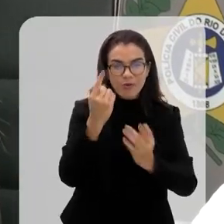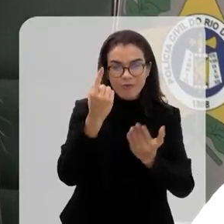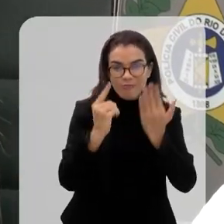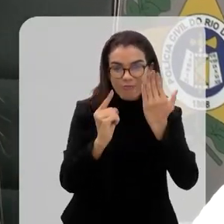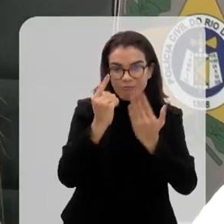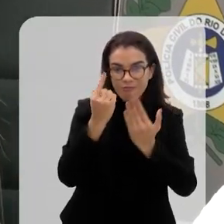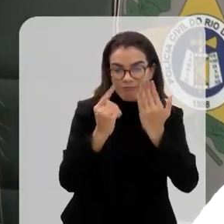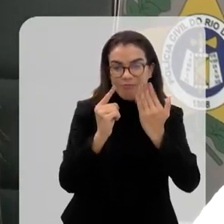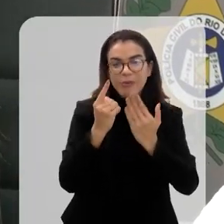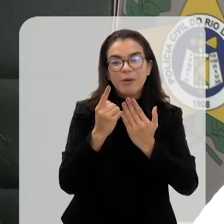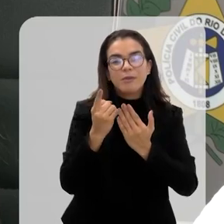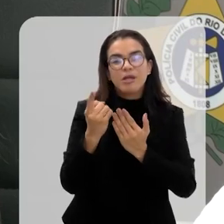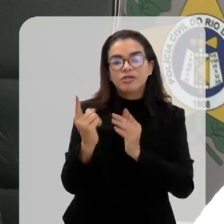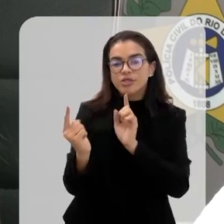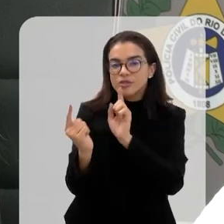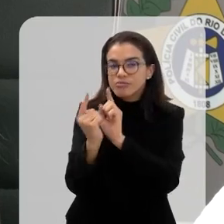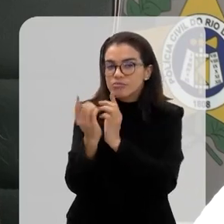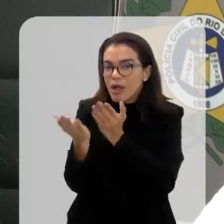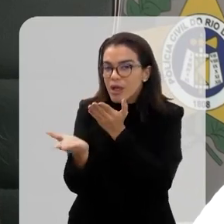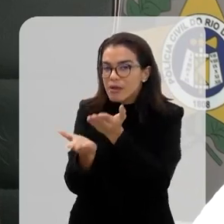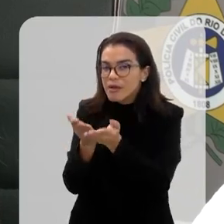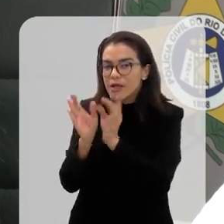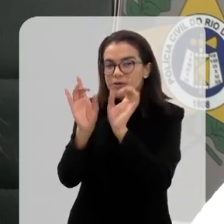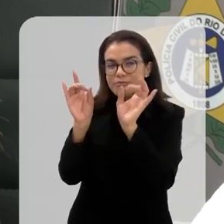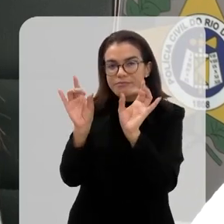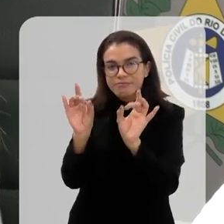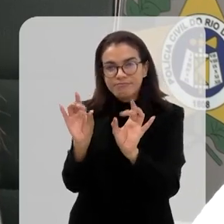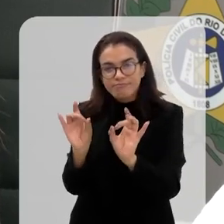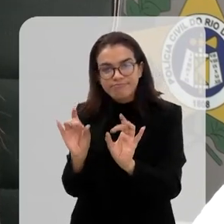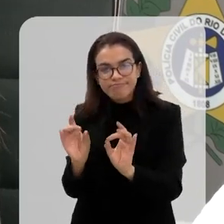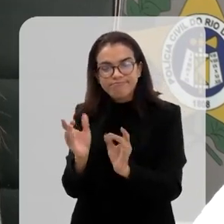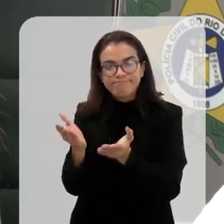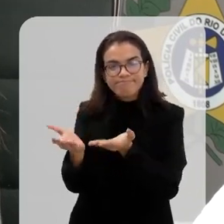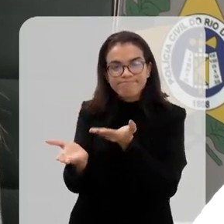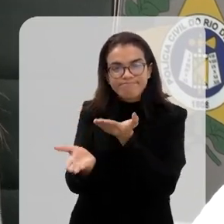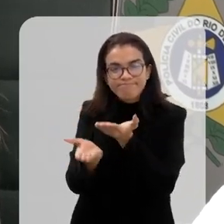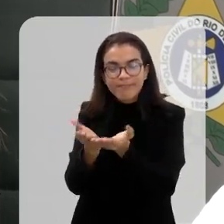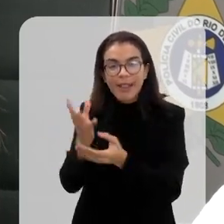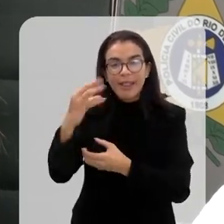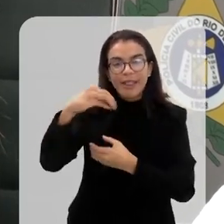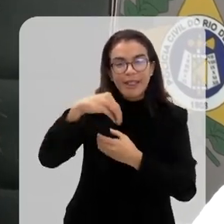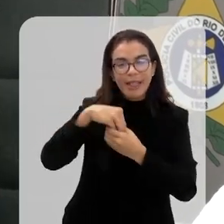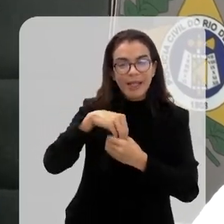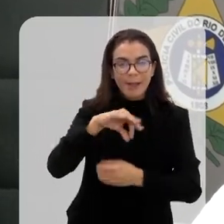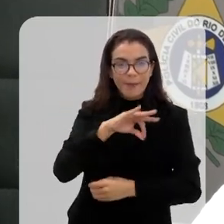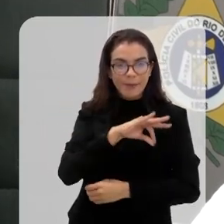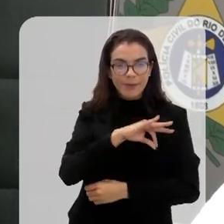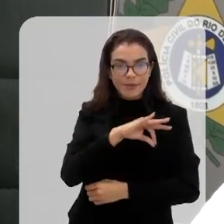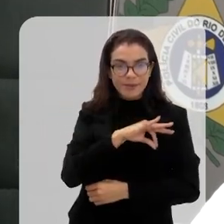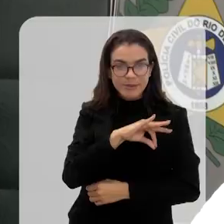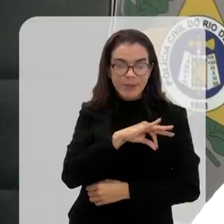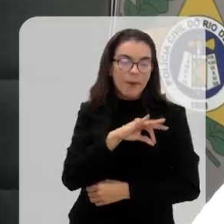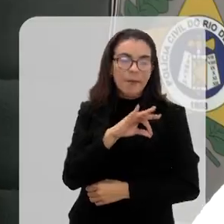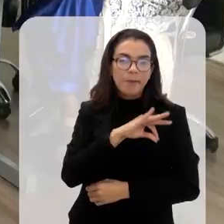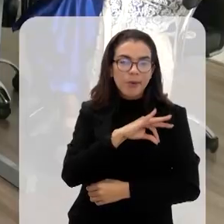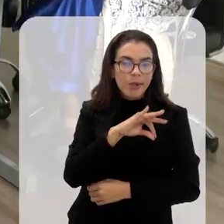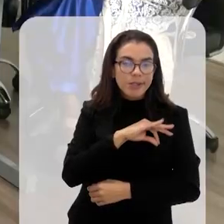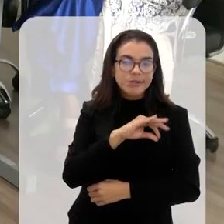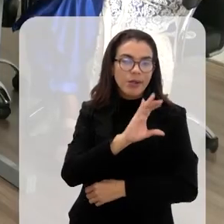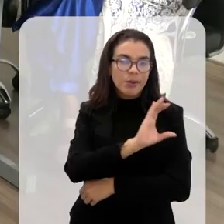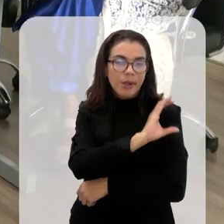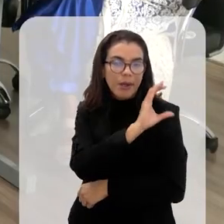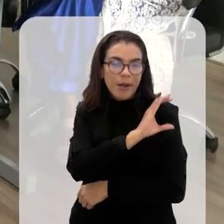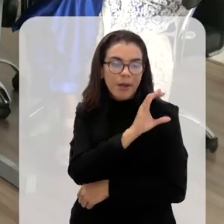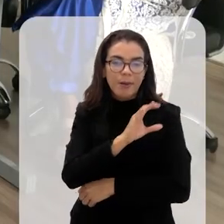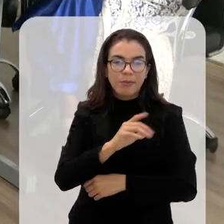carnaval para a gente fazer esse atendimento especializado dentro da própria polícia. O policial da delegacia